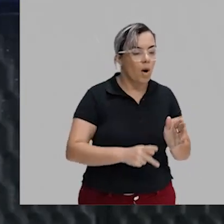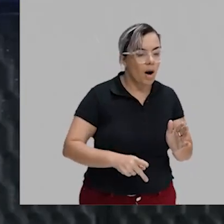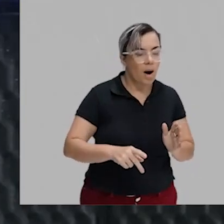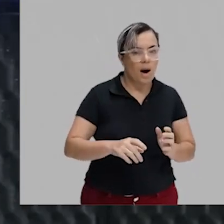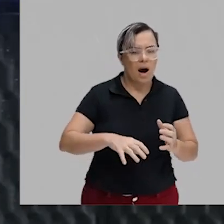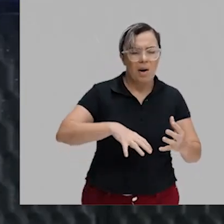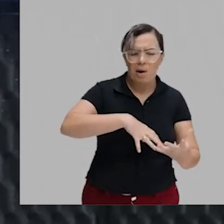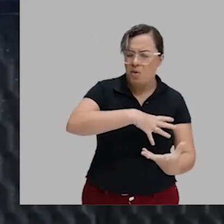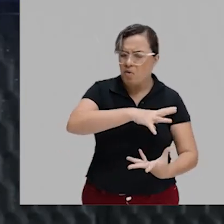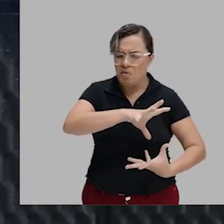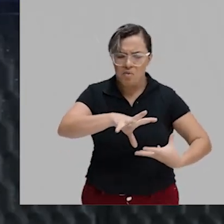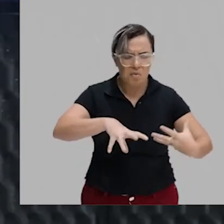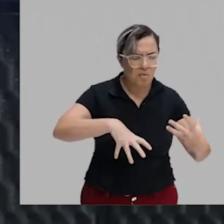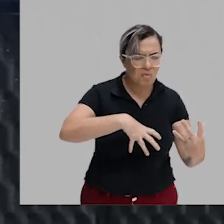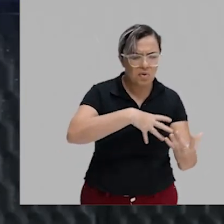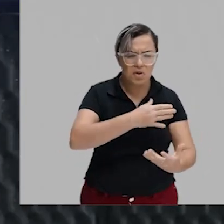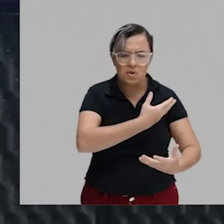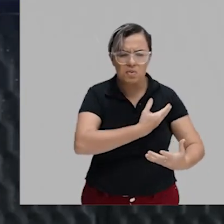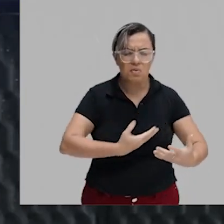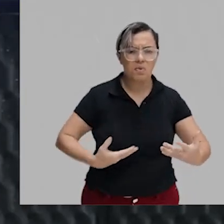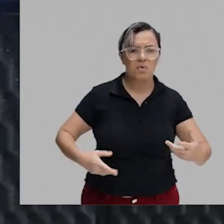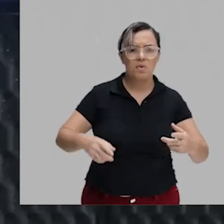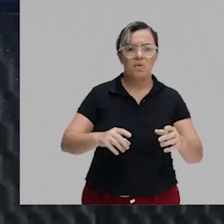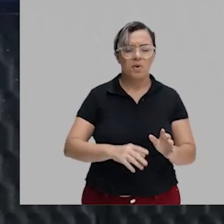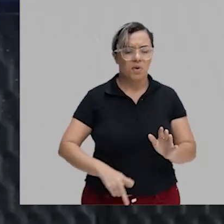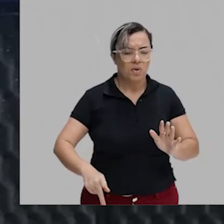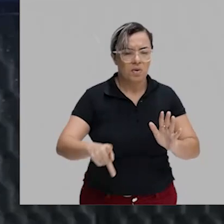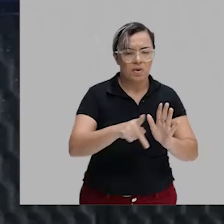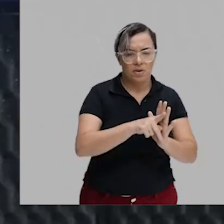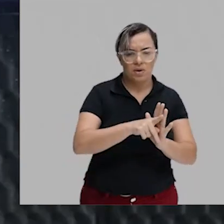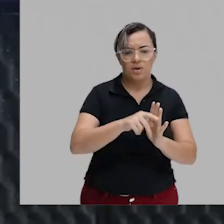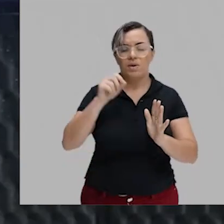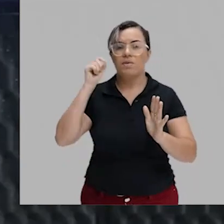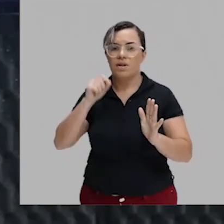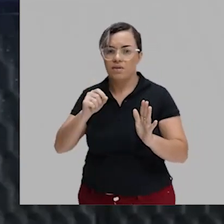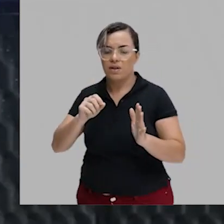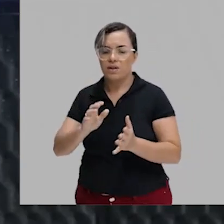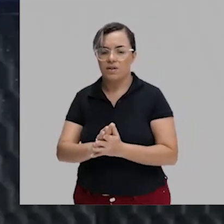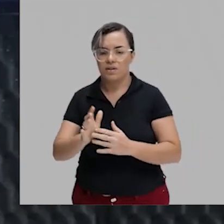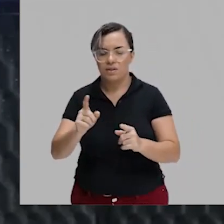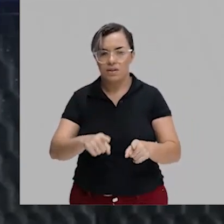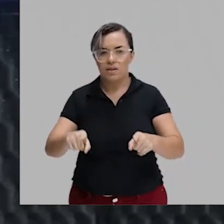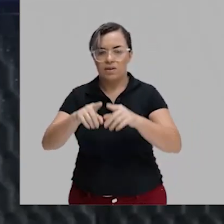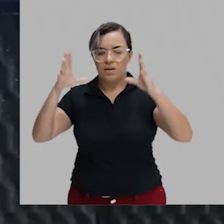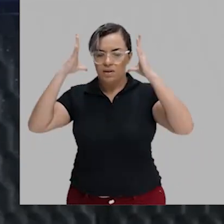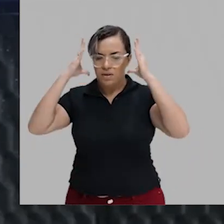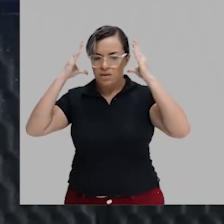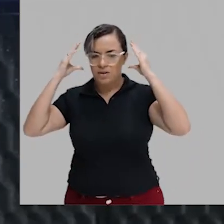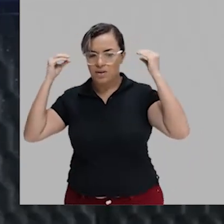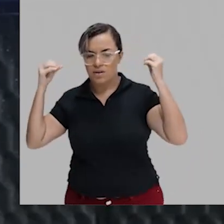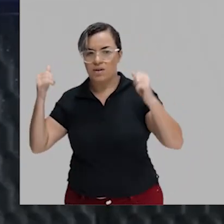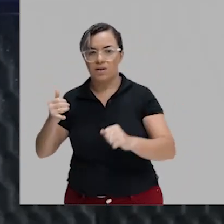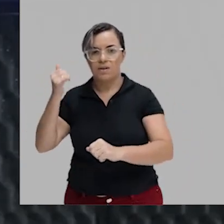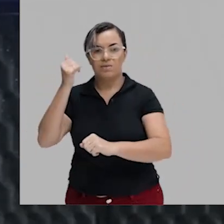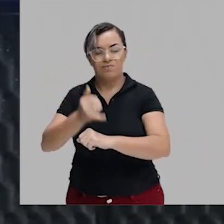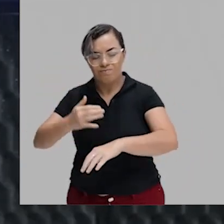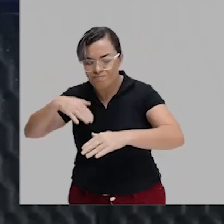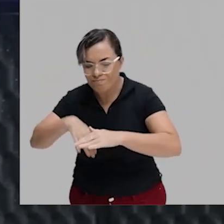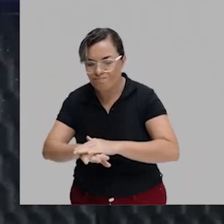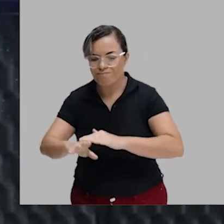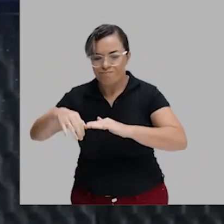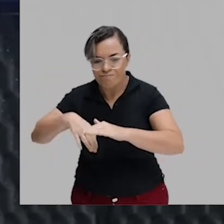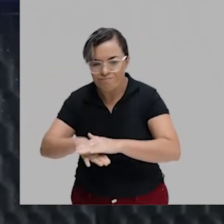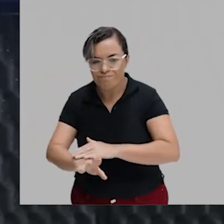e o público. A Espanha, o bulionismo ou o metalismo, entesouramento de metais. A França,